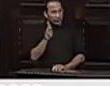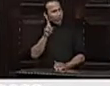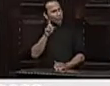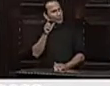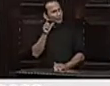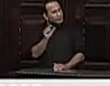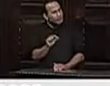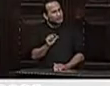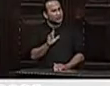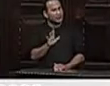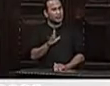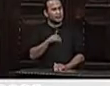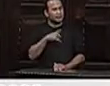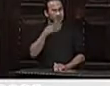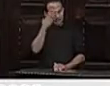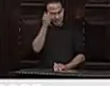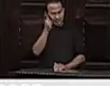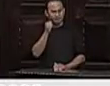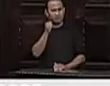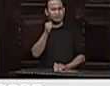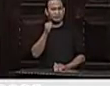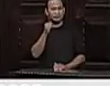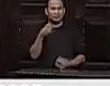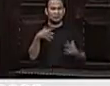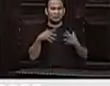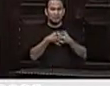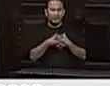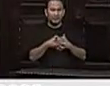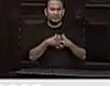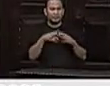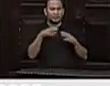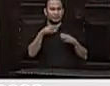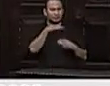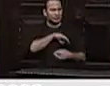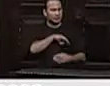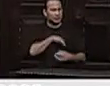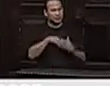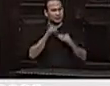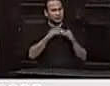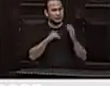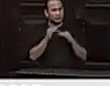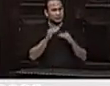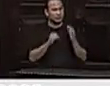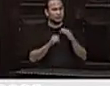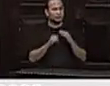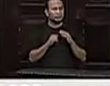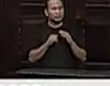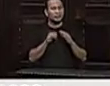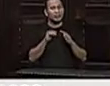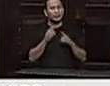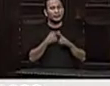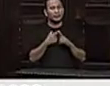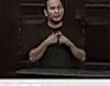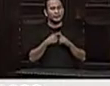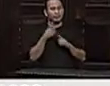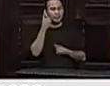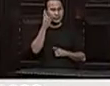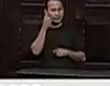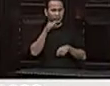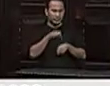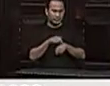não garante o salário dos servidores, mas é um gesto simbólico fundamental. Por que que os deputados, neste momento de